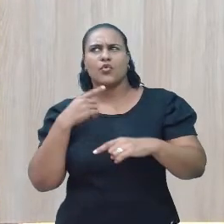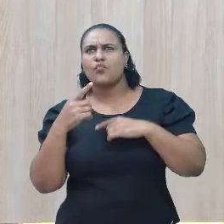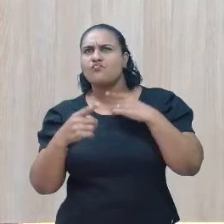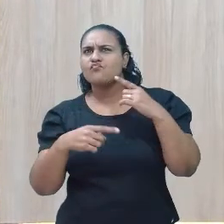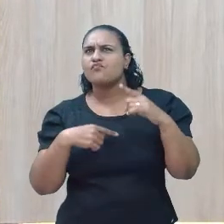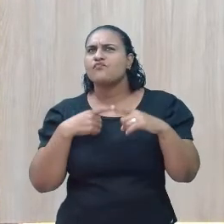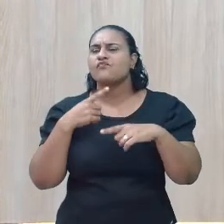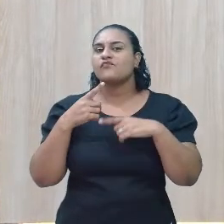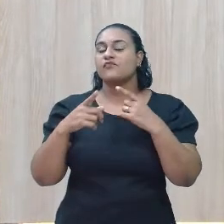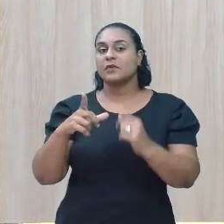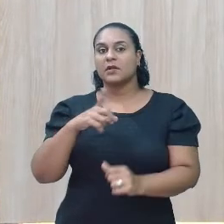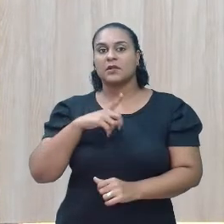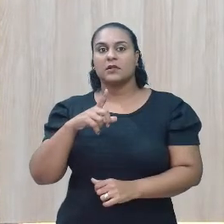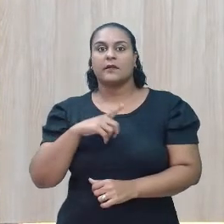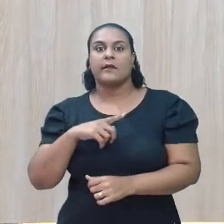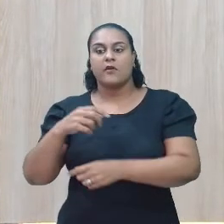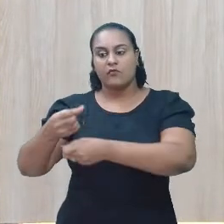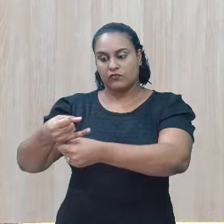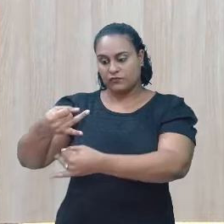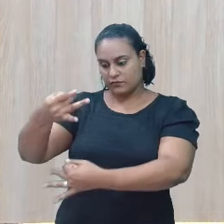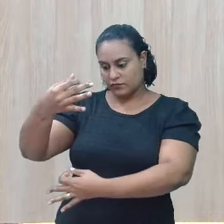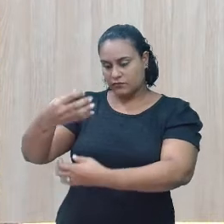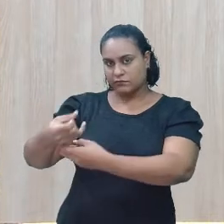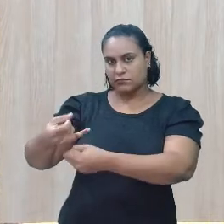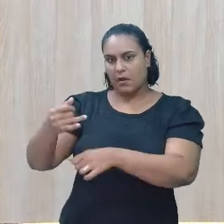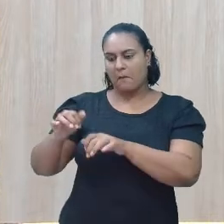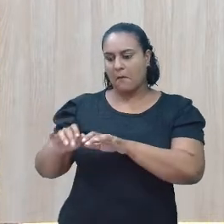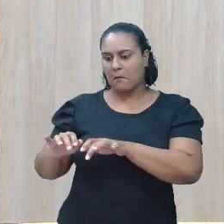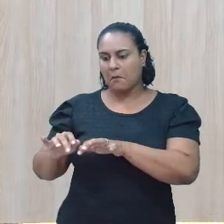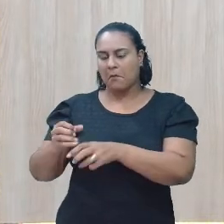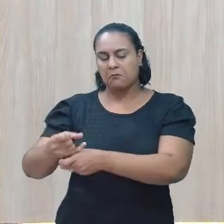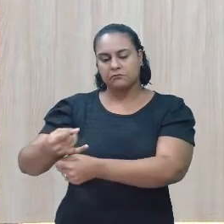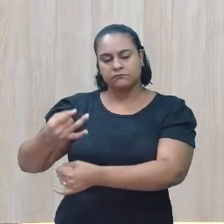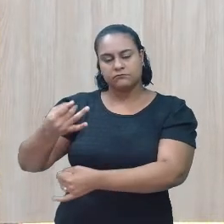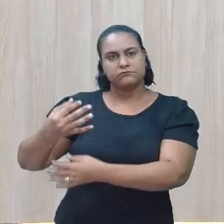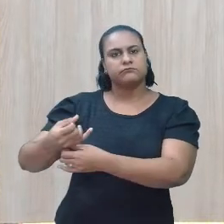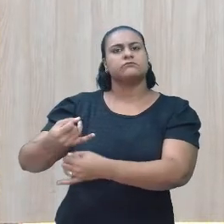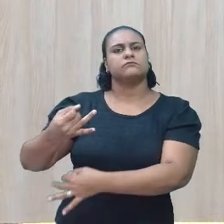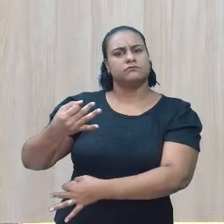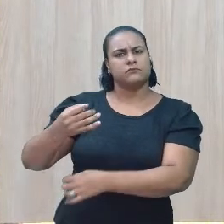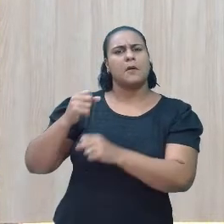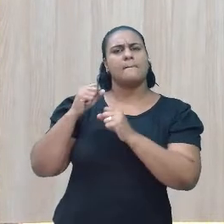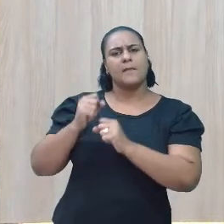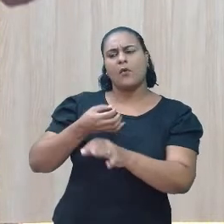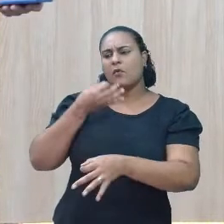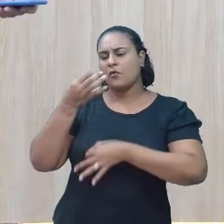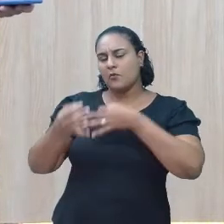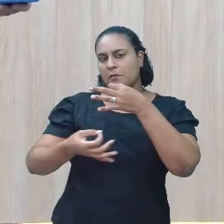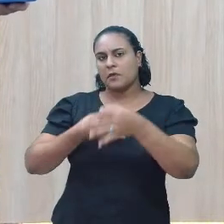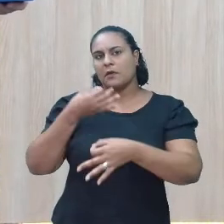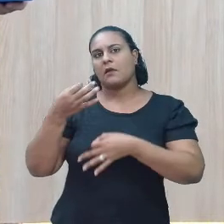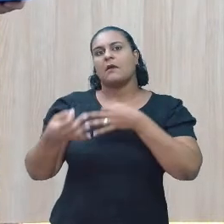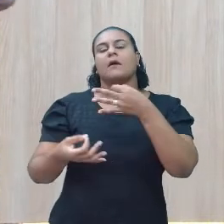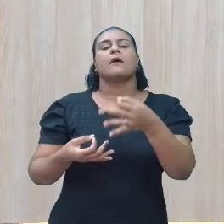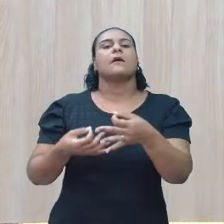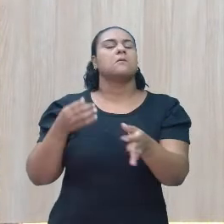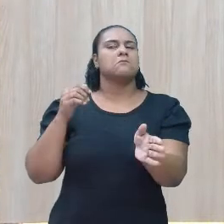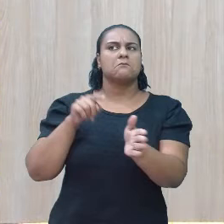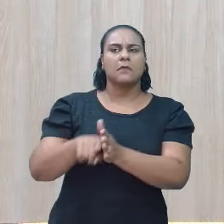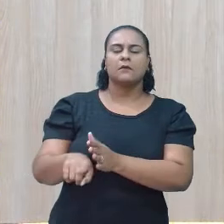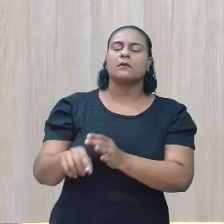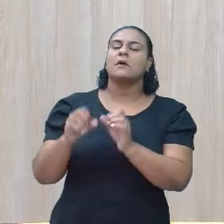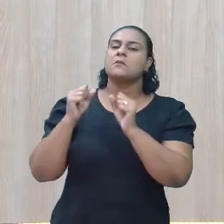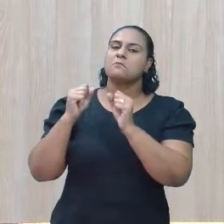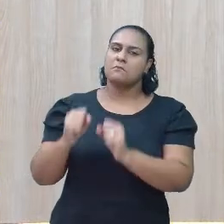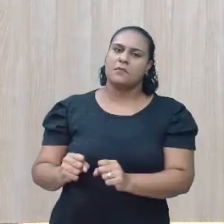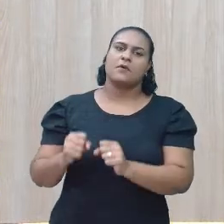você tenha, escreva lá nos comentários do canal, tire alguma dúvida, alguma orientação que você quer a mais,